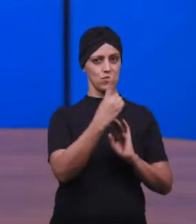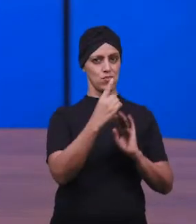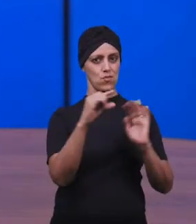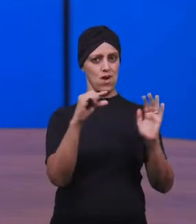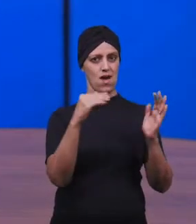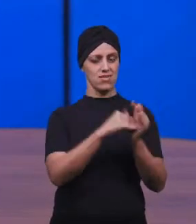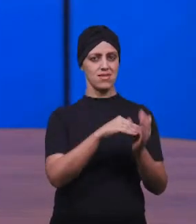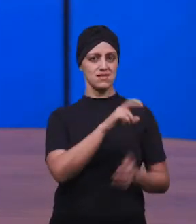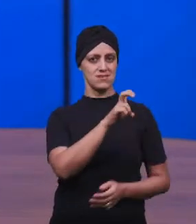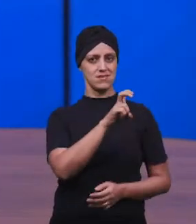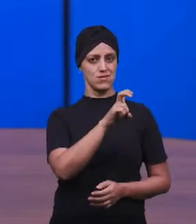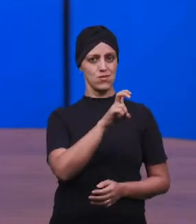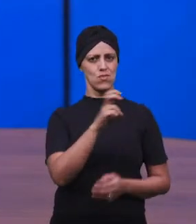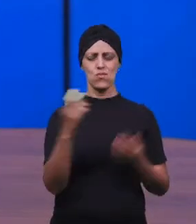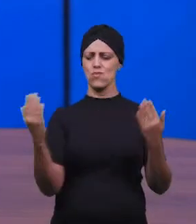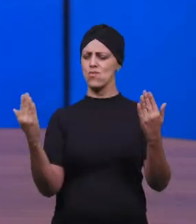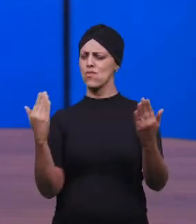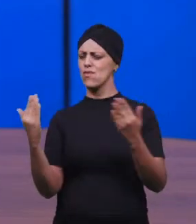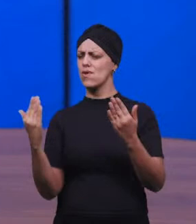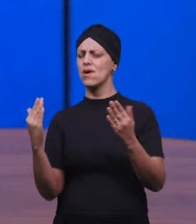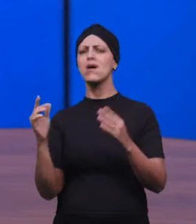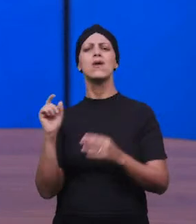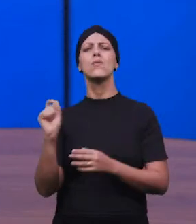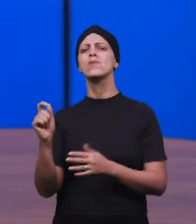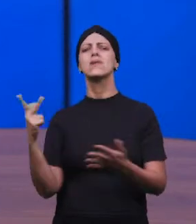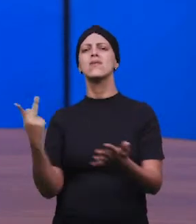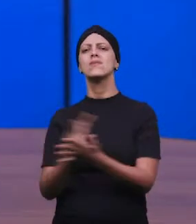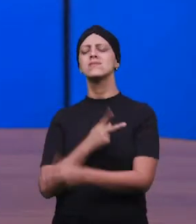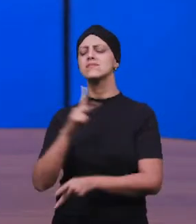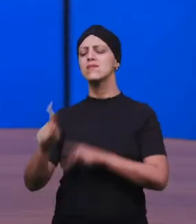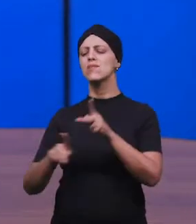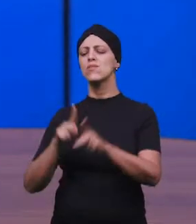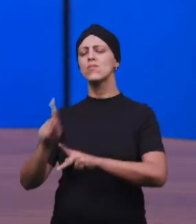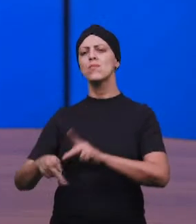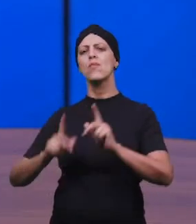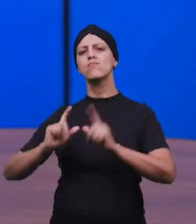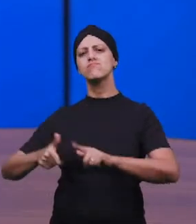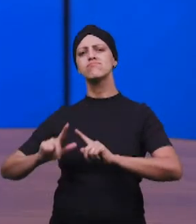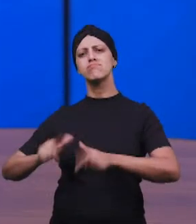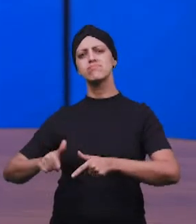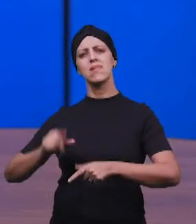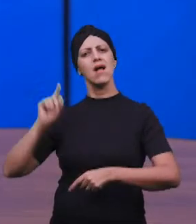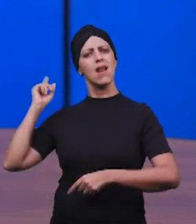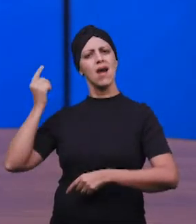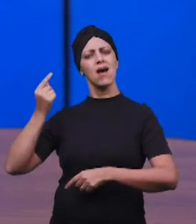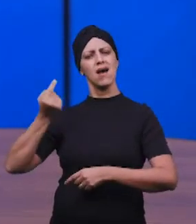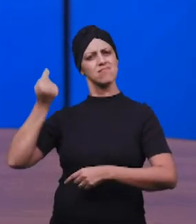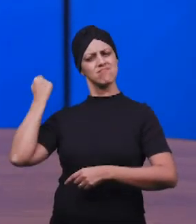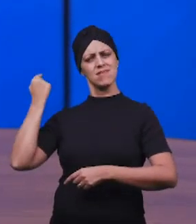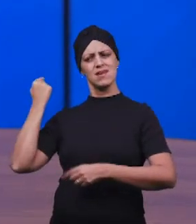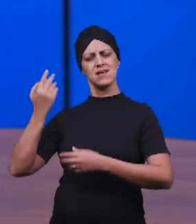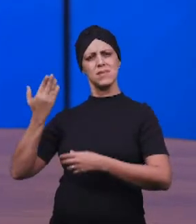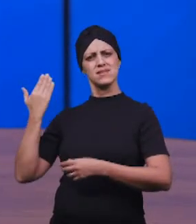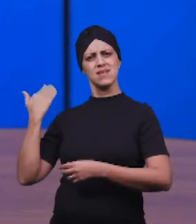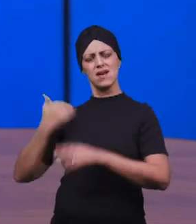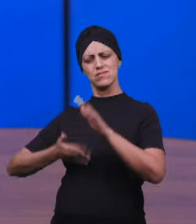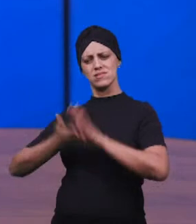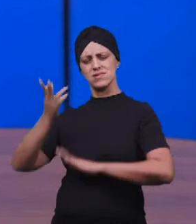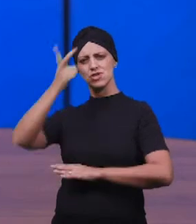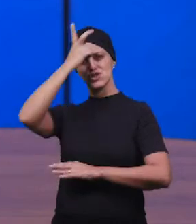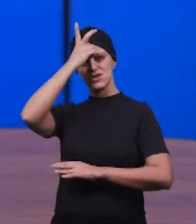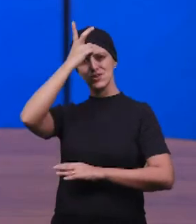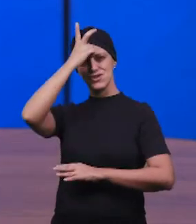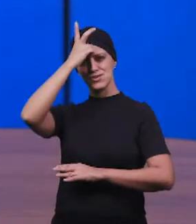do capítulo 1 ao capítulo 5, com aquilo que aconteceu com Israel no Velho Testamento, na saída do Egito, e que